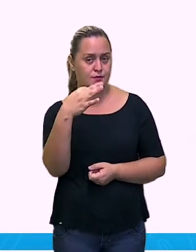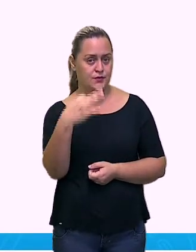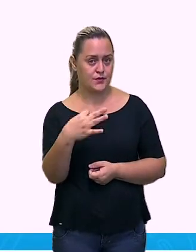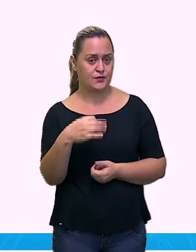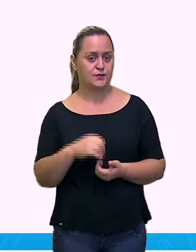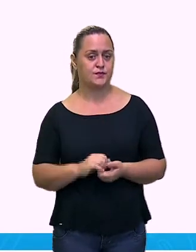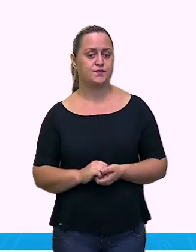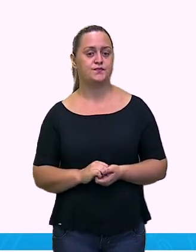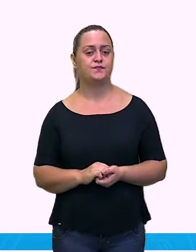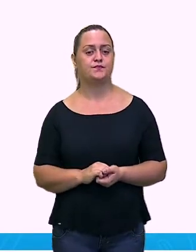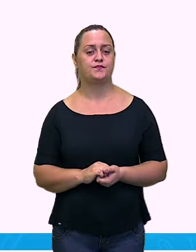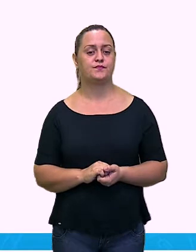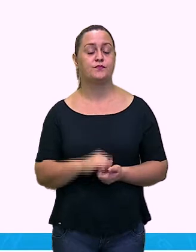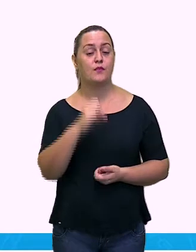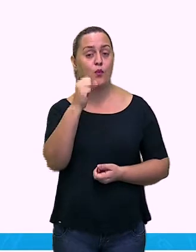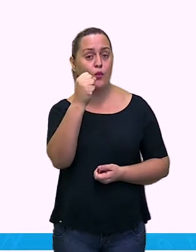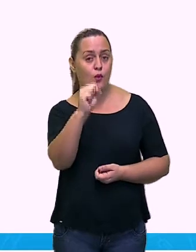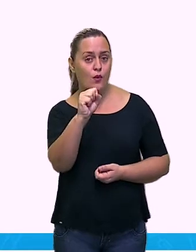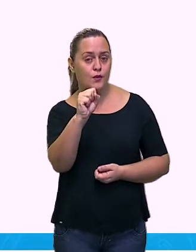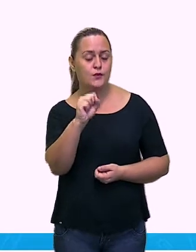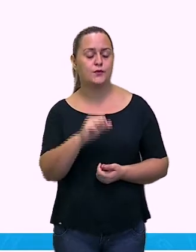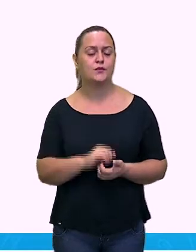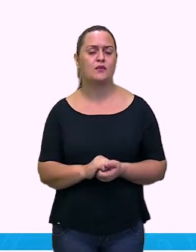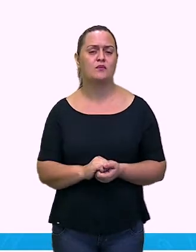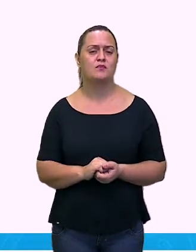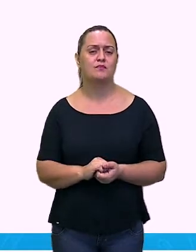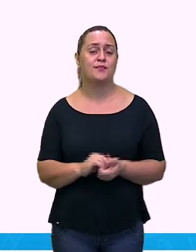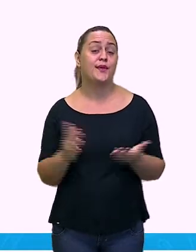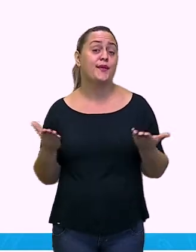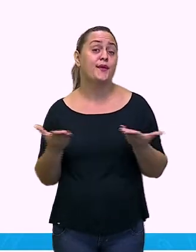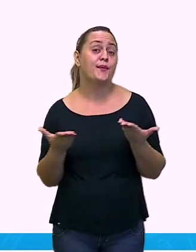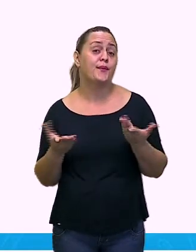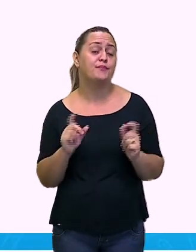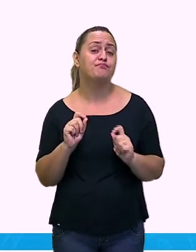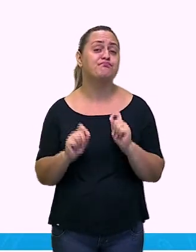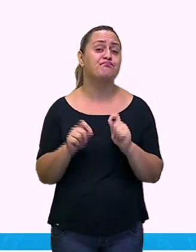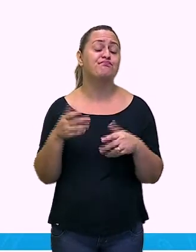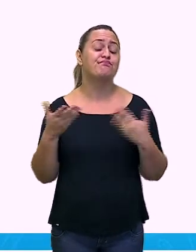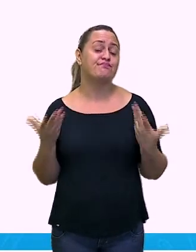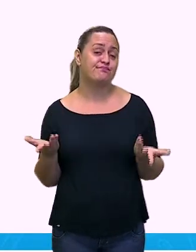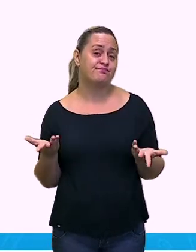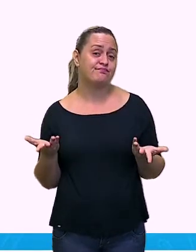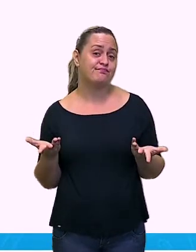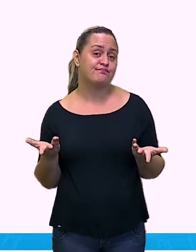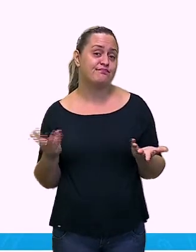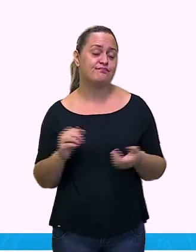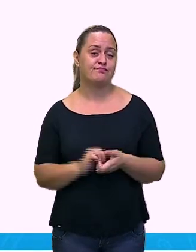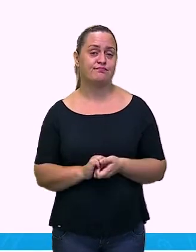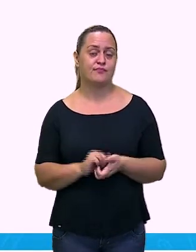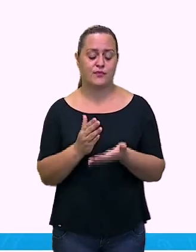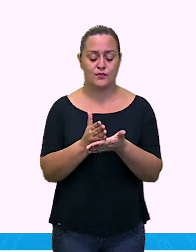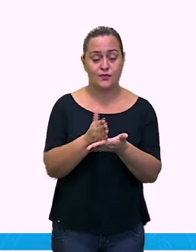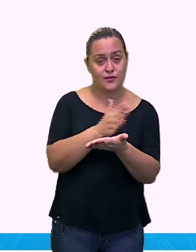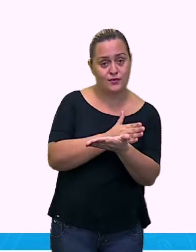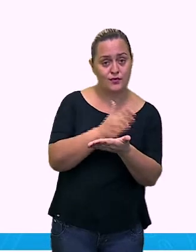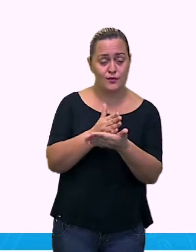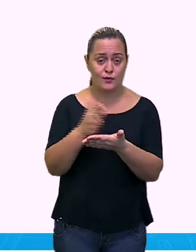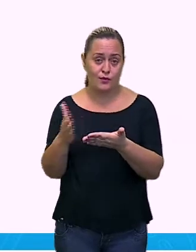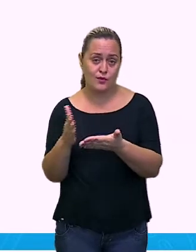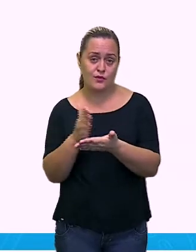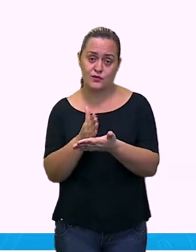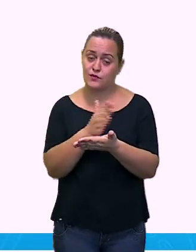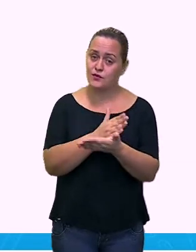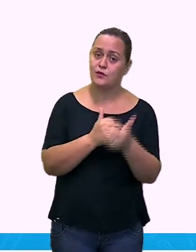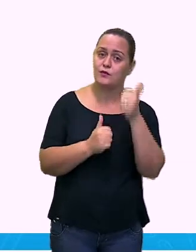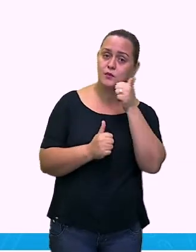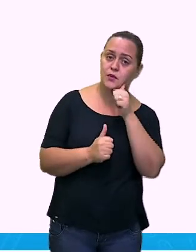sete oito e agora o que que nós vamos fazer fazer repartir entre os dois